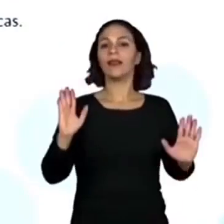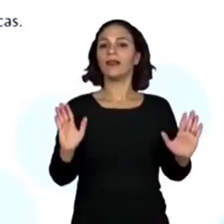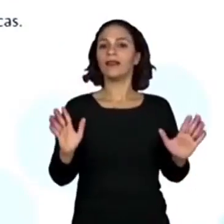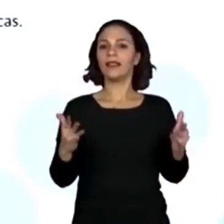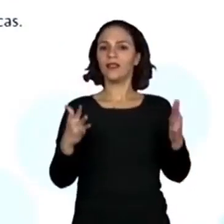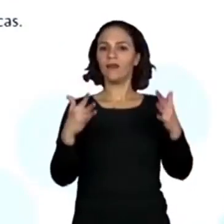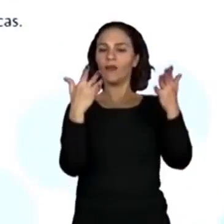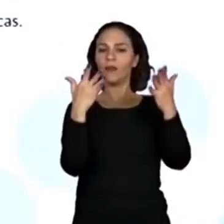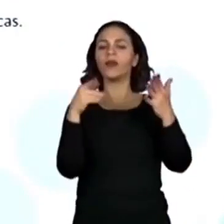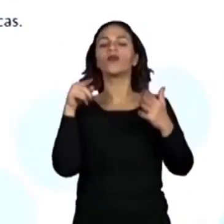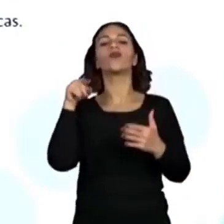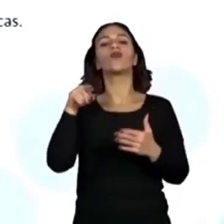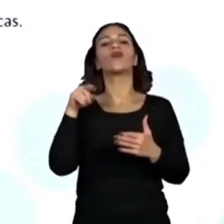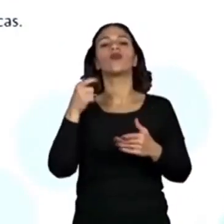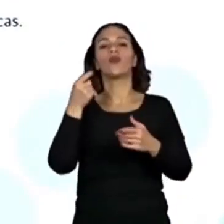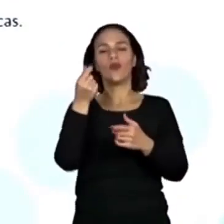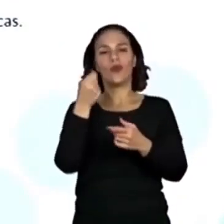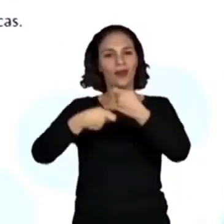banco vai